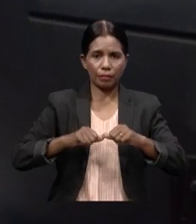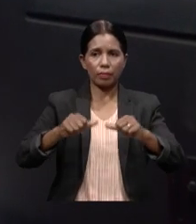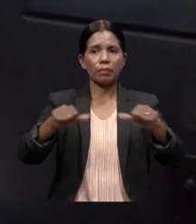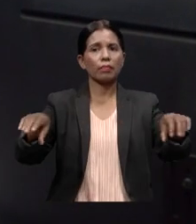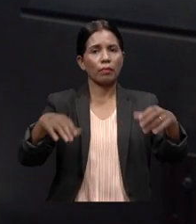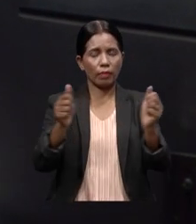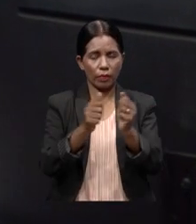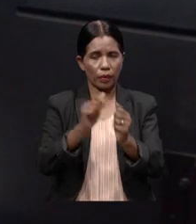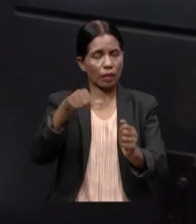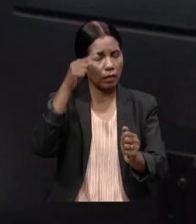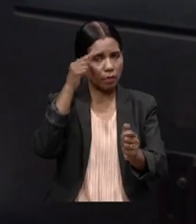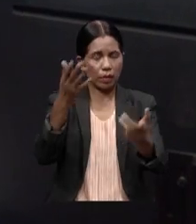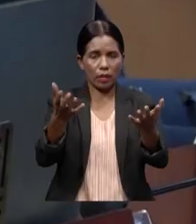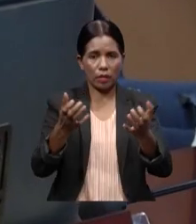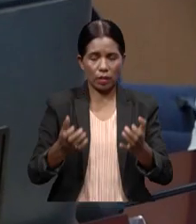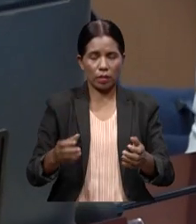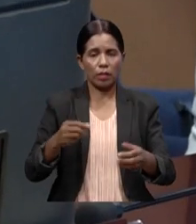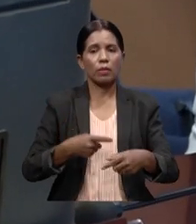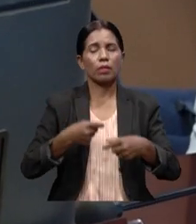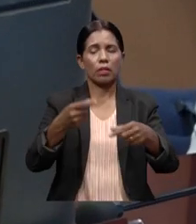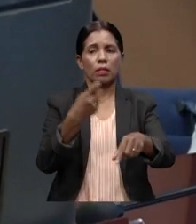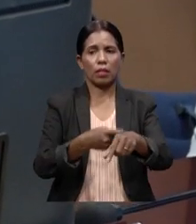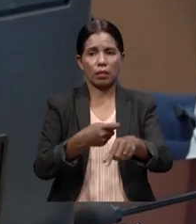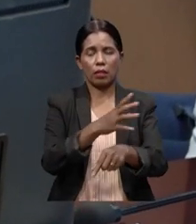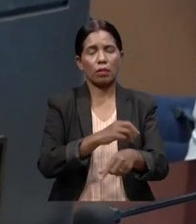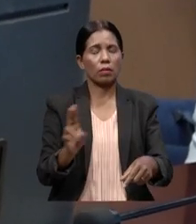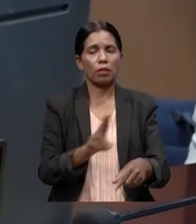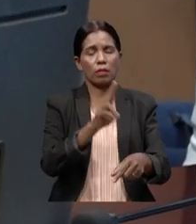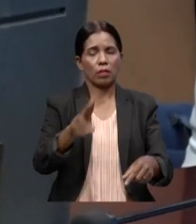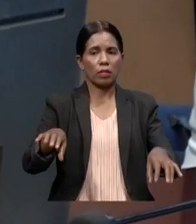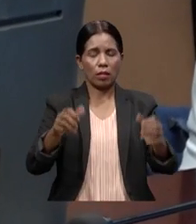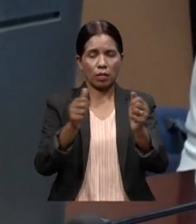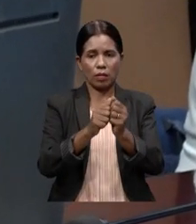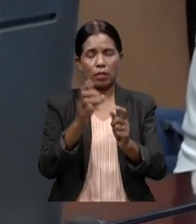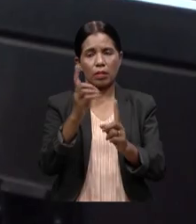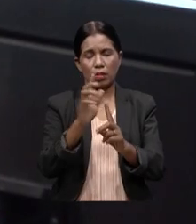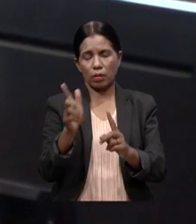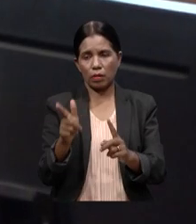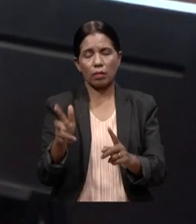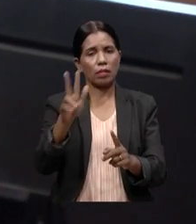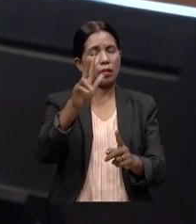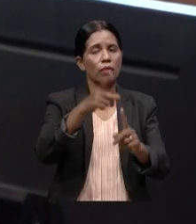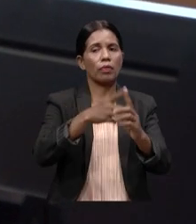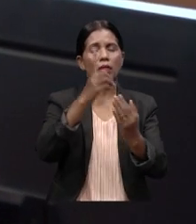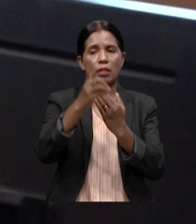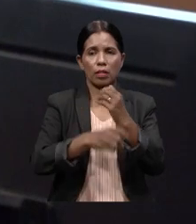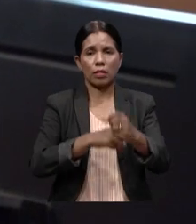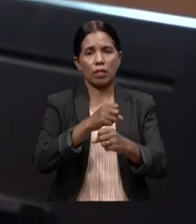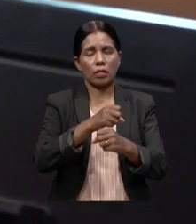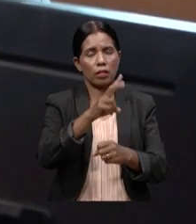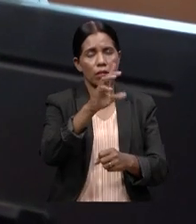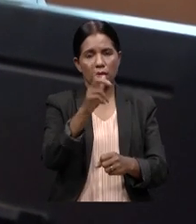servisu guver akara prolonga tan mandatu unid mison f dizu titina r Rua